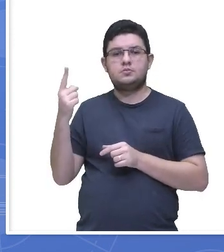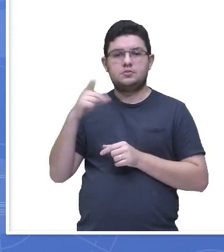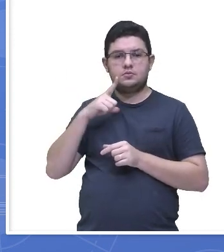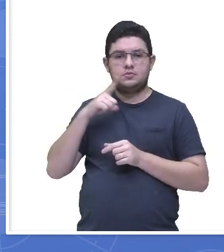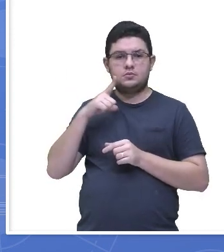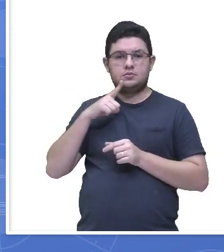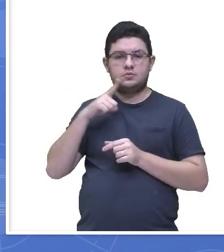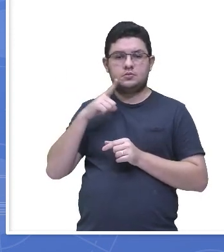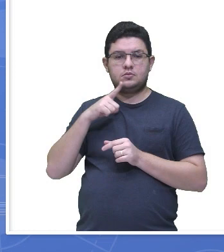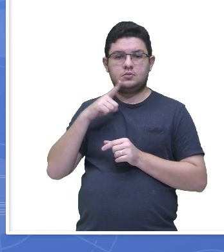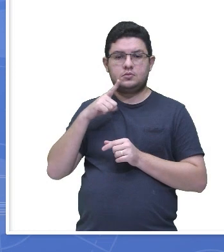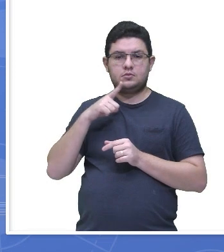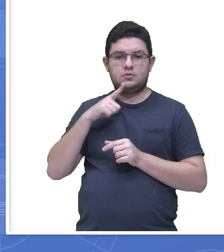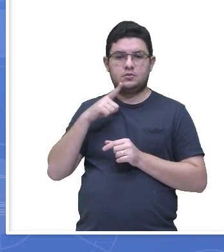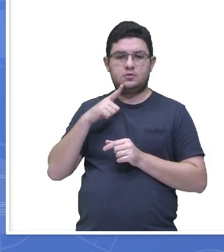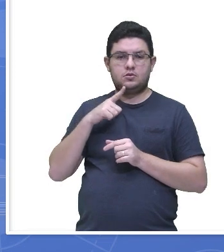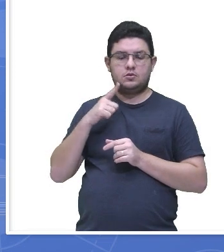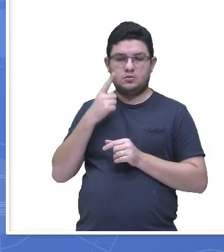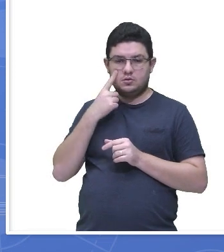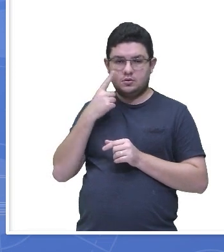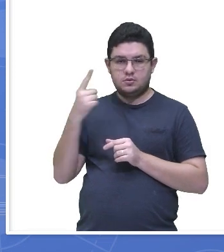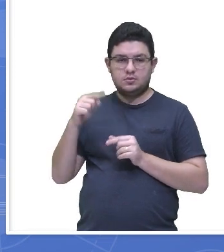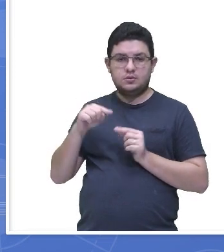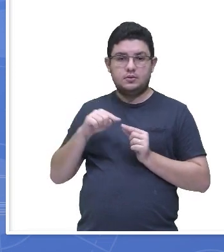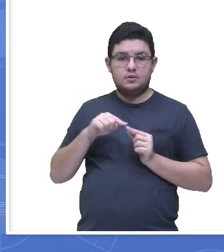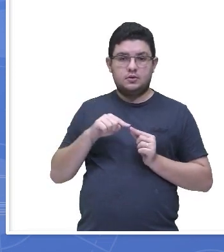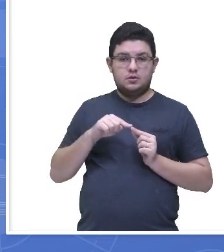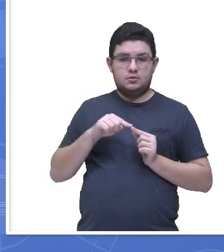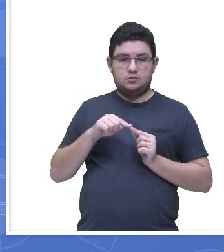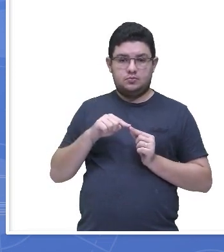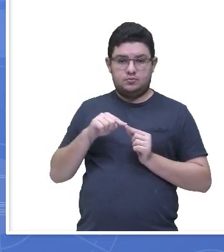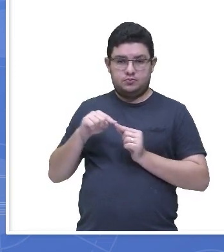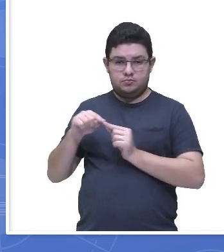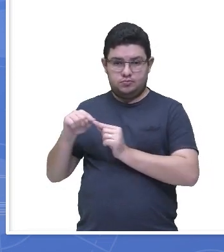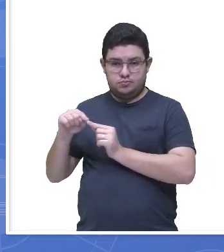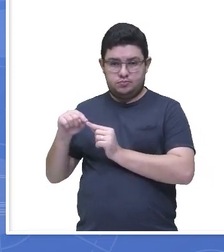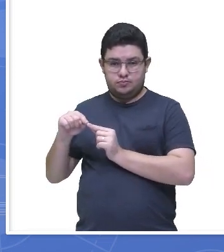Então veja que a inclinação desse ângulo,